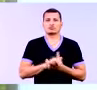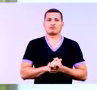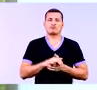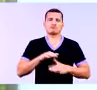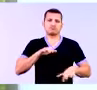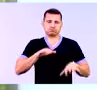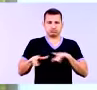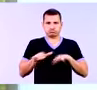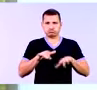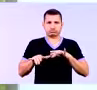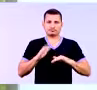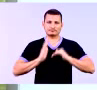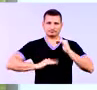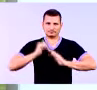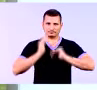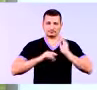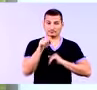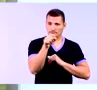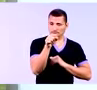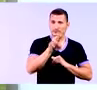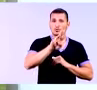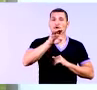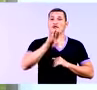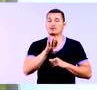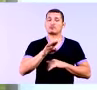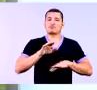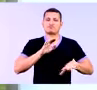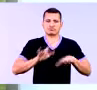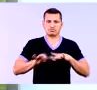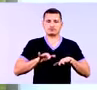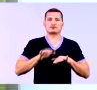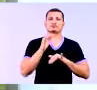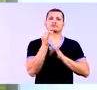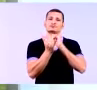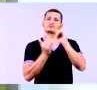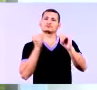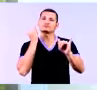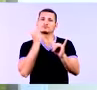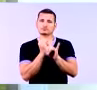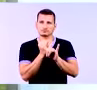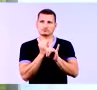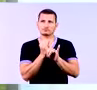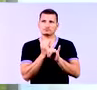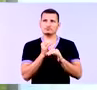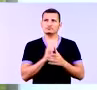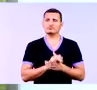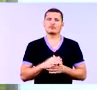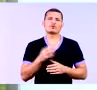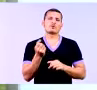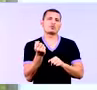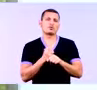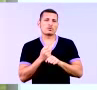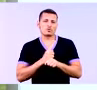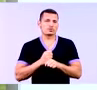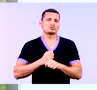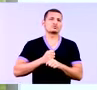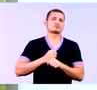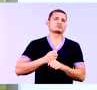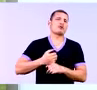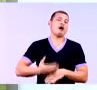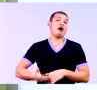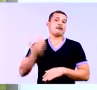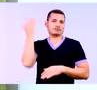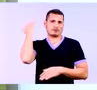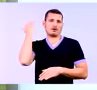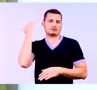programador e a própria web. Programar para a internet há 8 anos, 10 anos atrás,